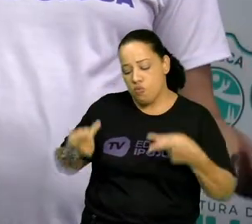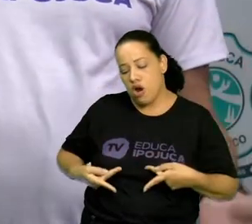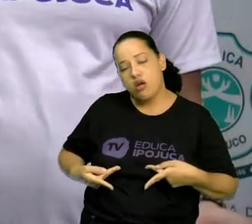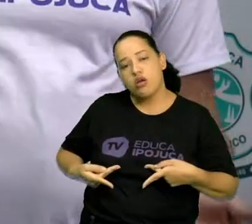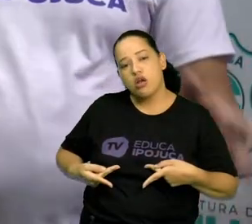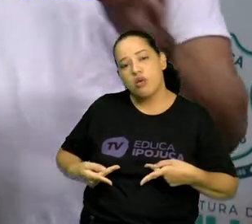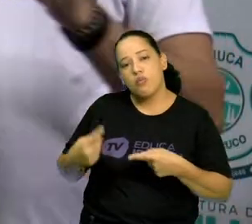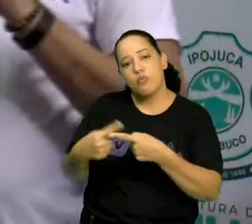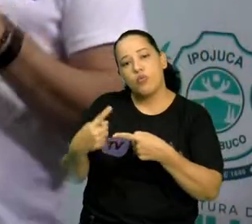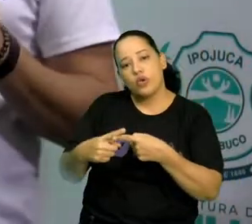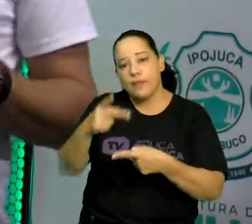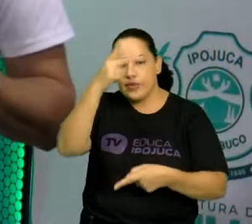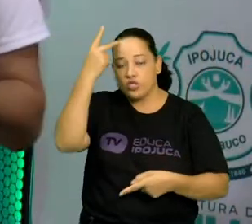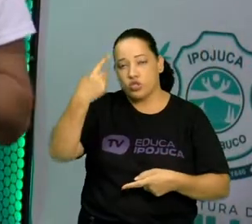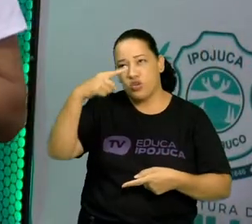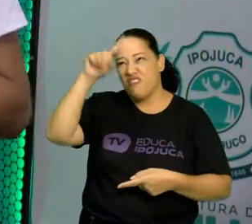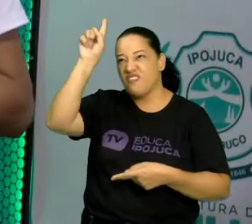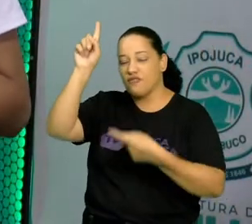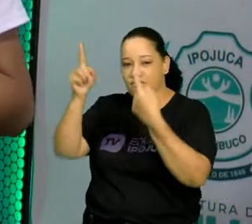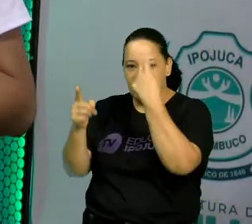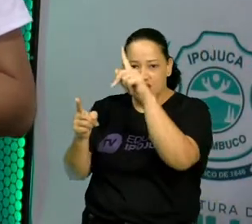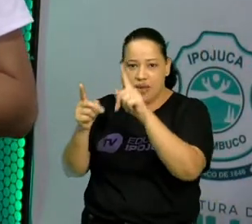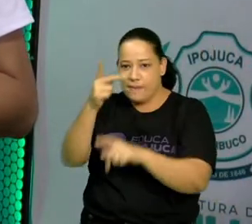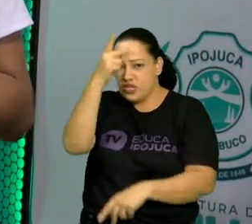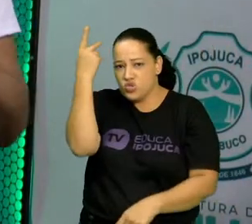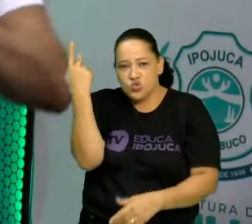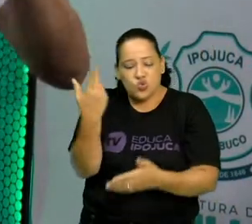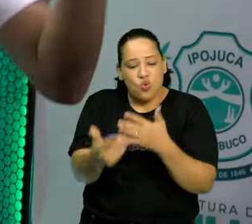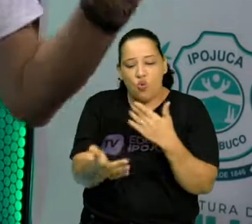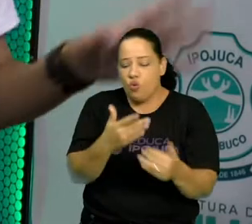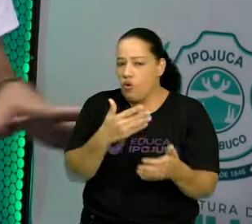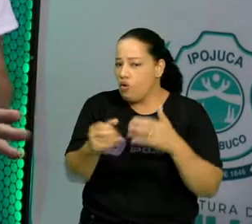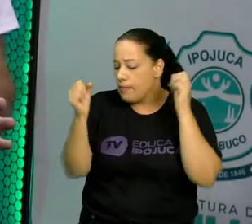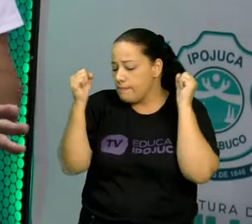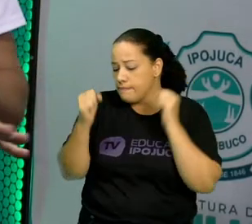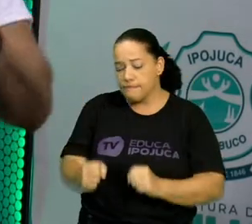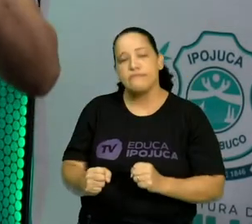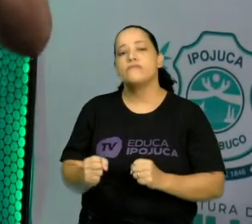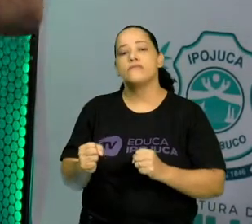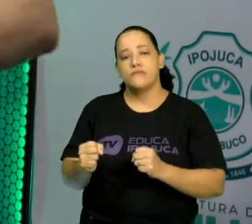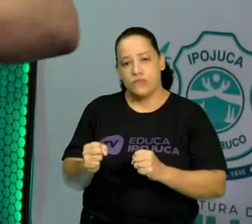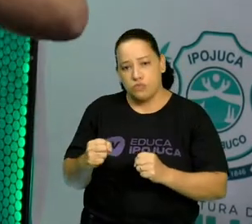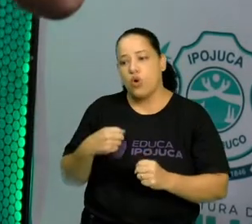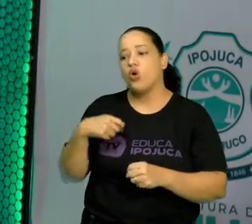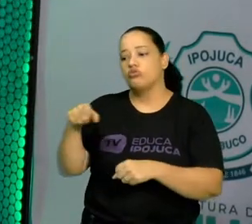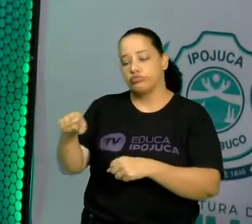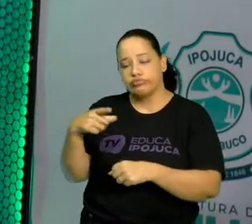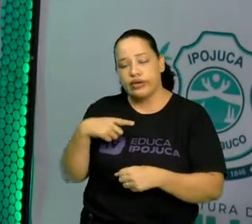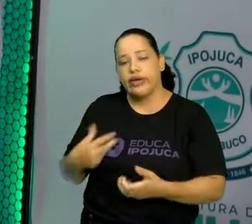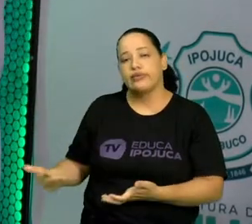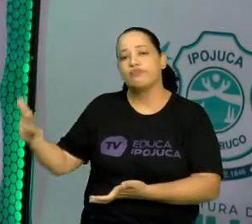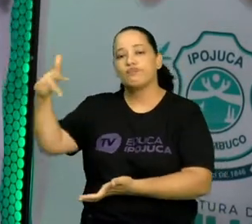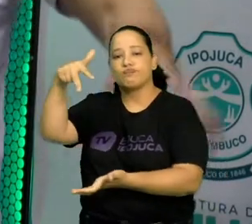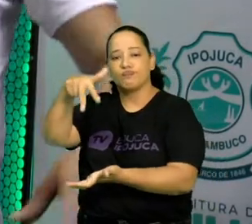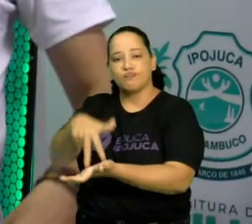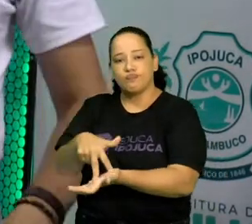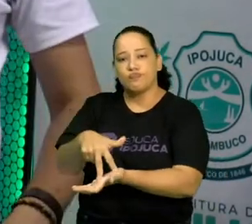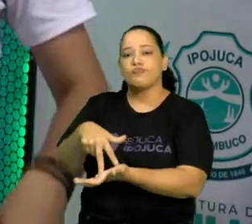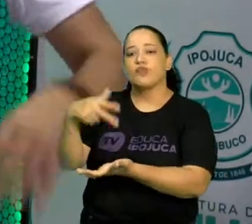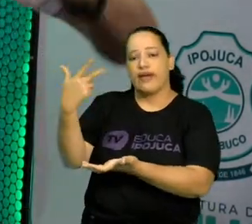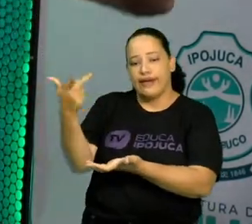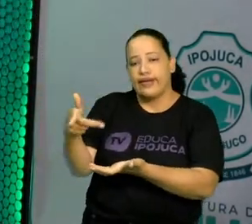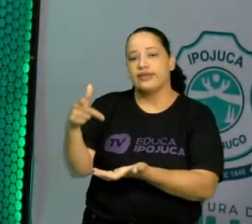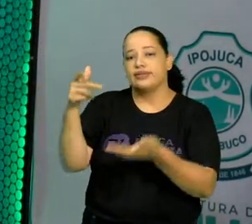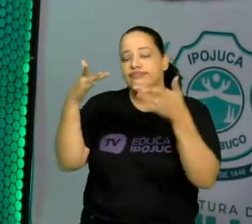inventado pelos homens. Qualquer pessoa pode fazer teatro. Qualquer pessoa. Você, seu pai, sua avó,